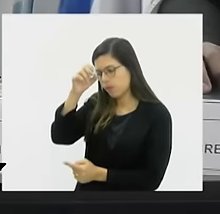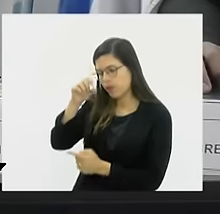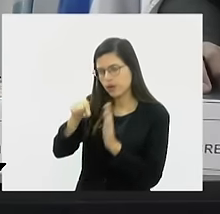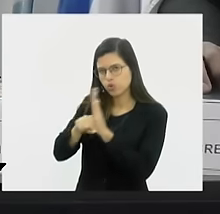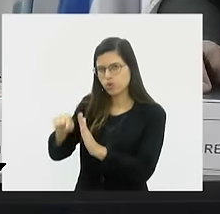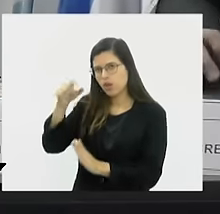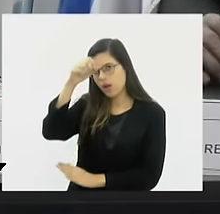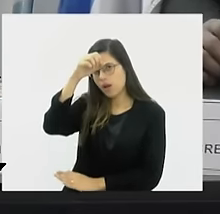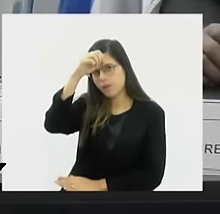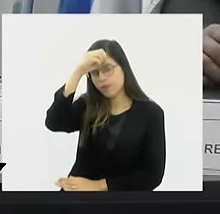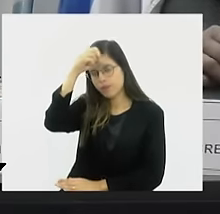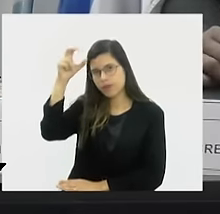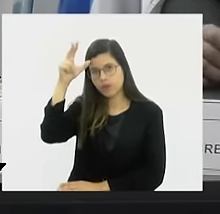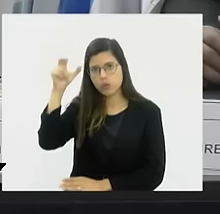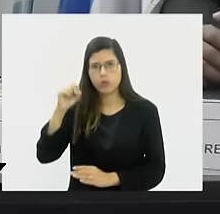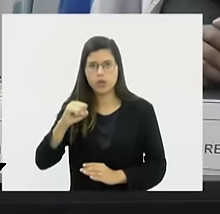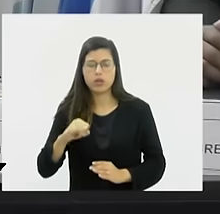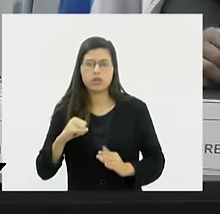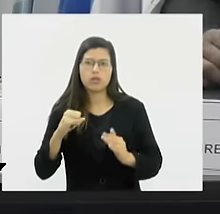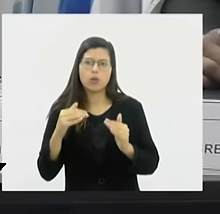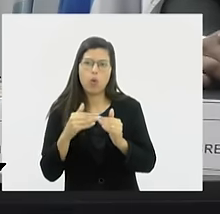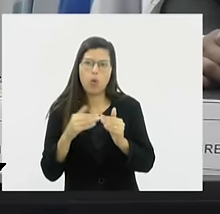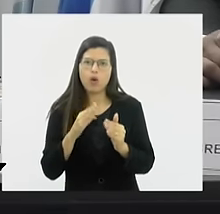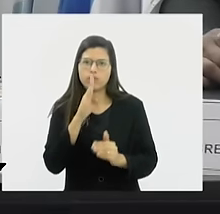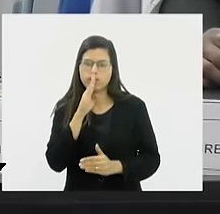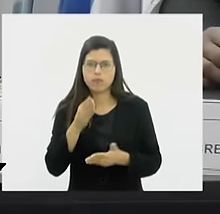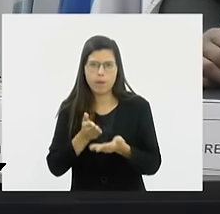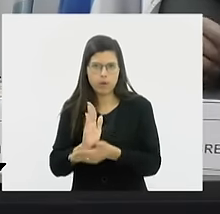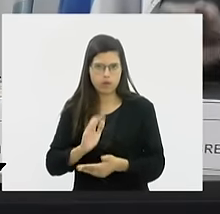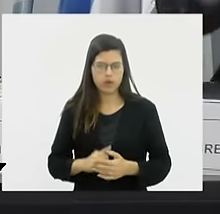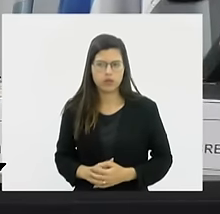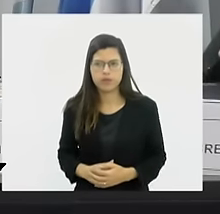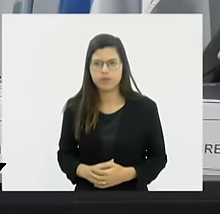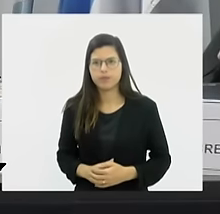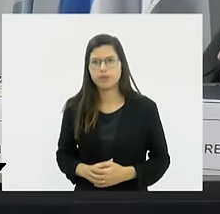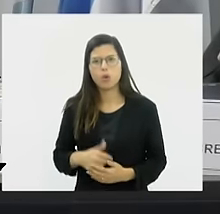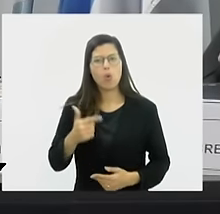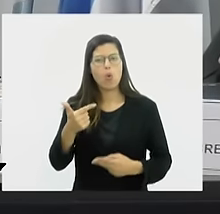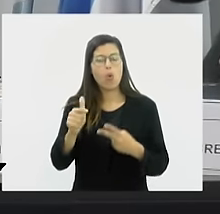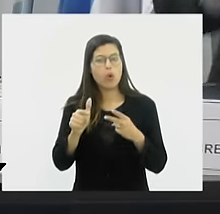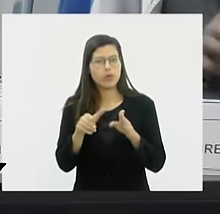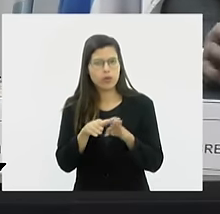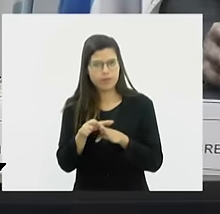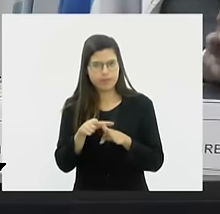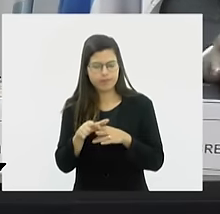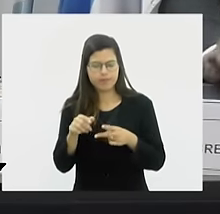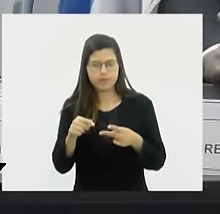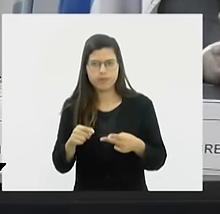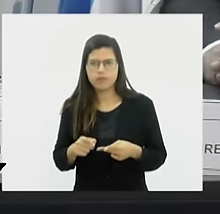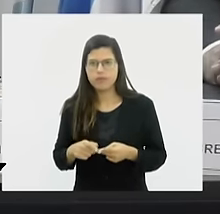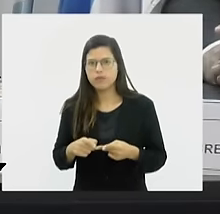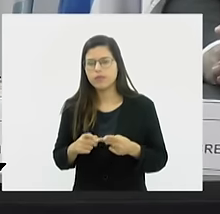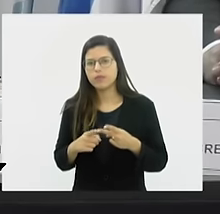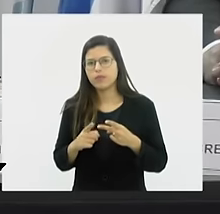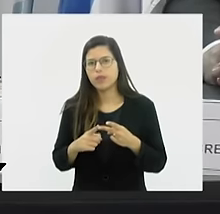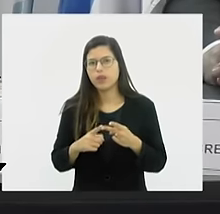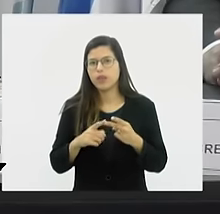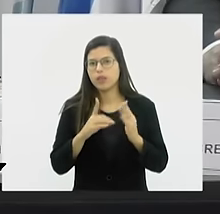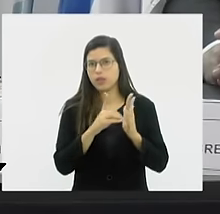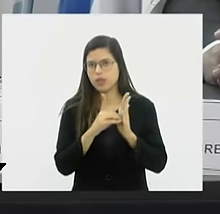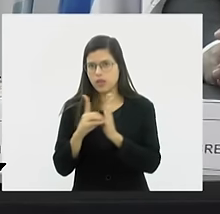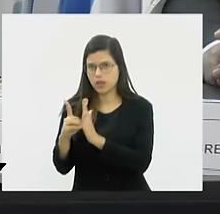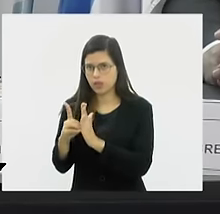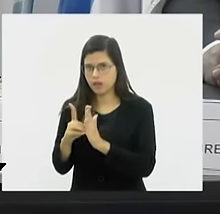de acordo, permaneçam como estão, aprovado. A outra recomendação é para o DETRAN,